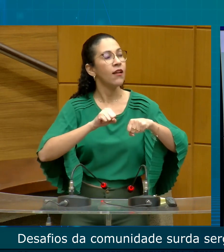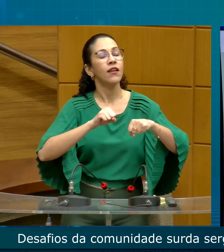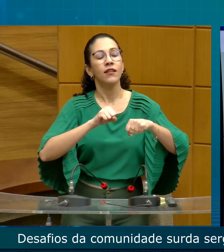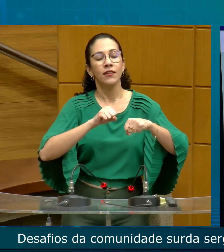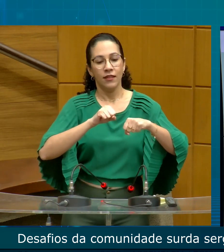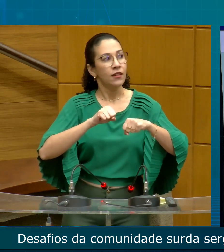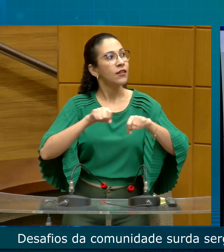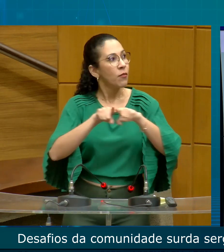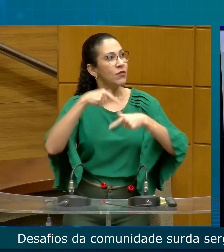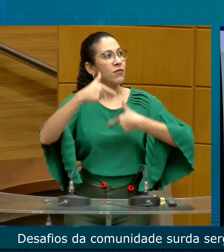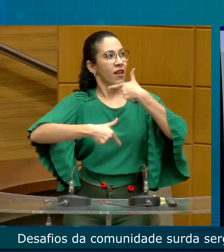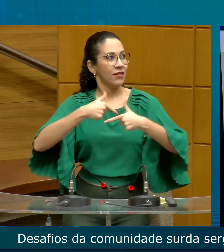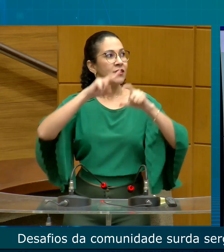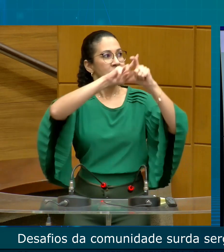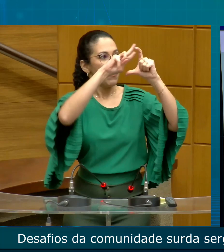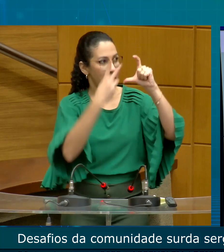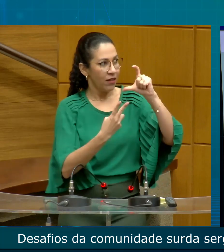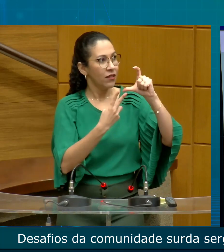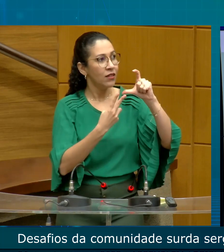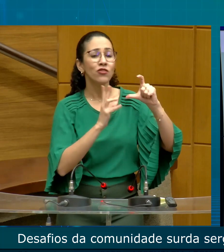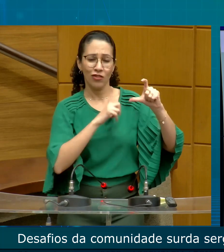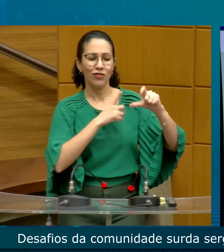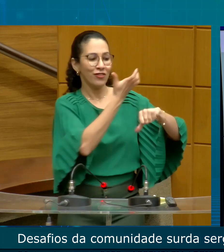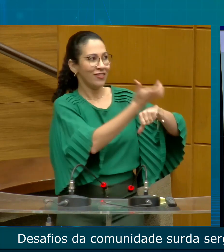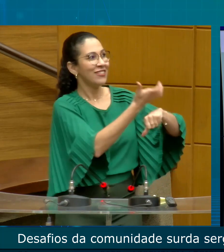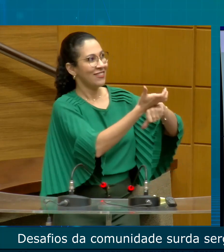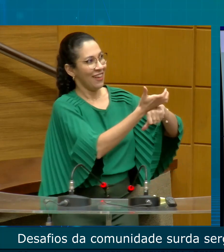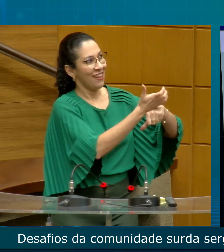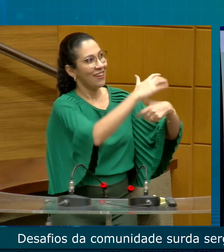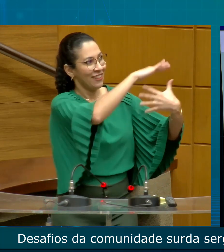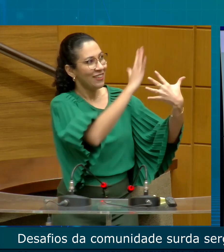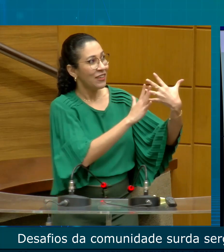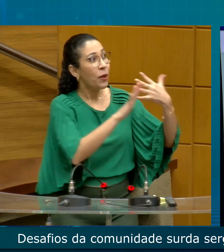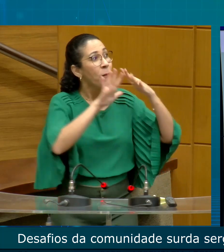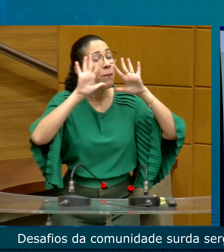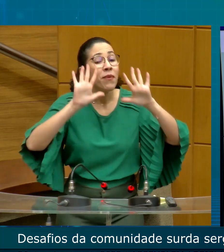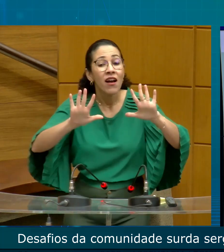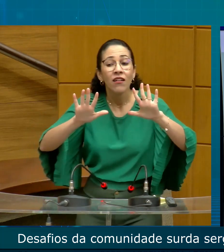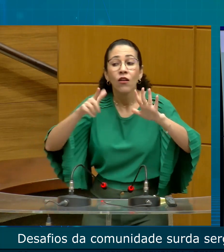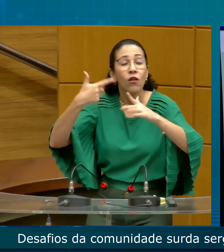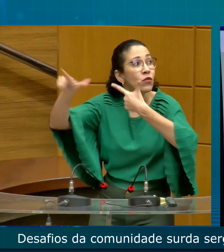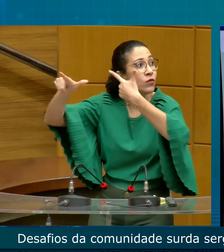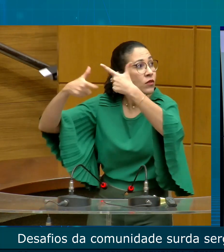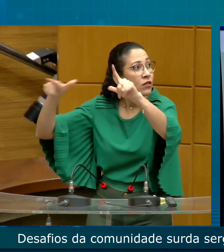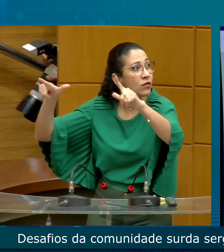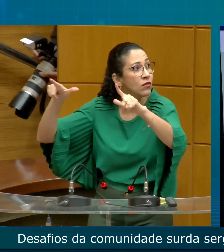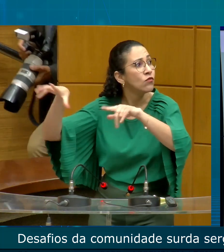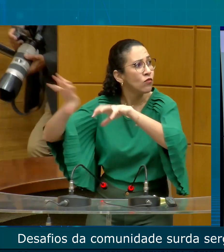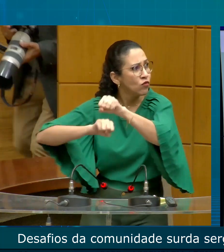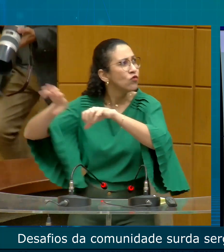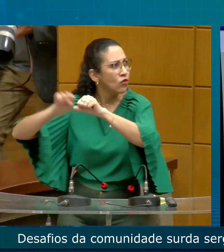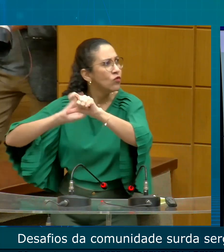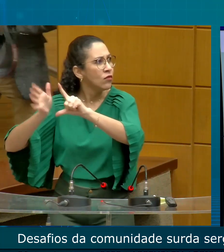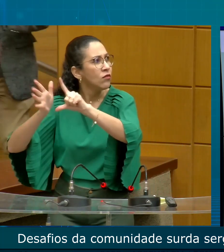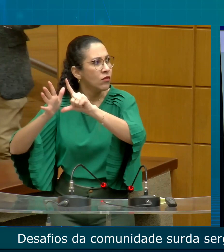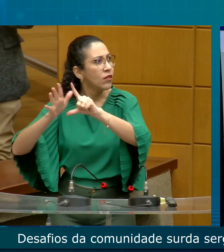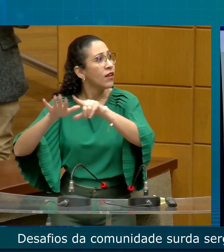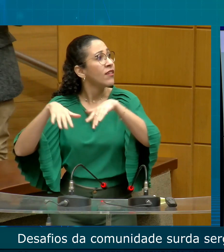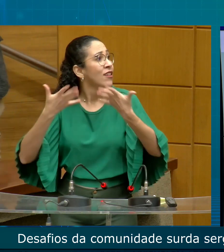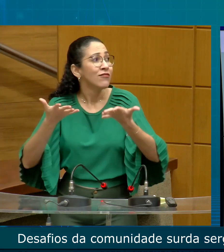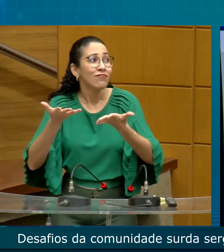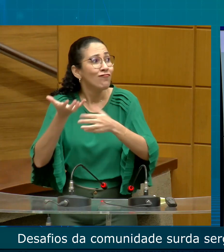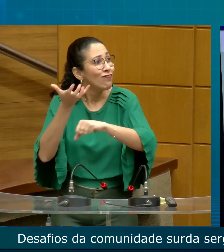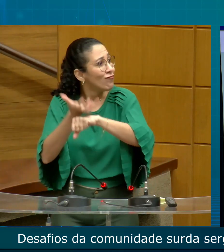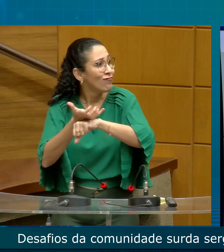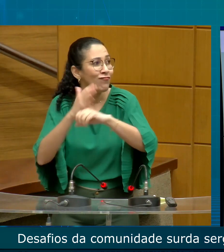Então, eu já me informei. Também, hoje eu trabalho no IPAESE, né? Porque existe a matéria lá obrigatória de Libras. Mas